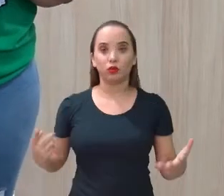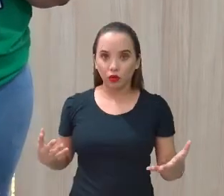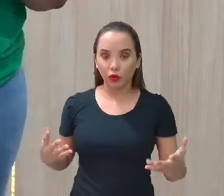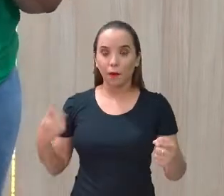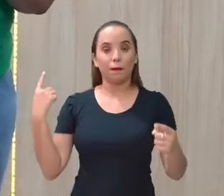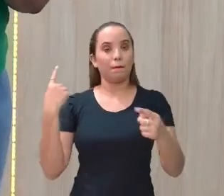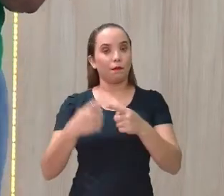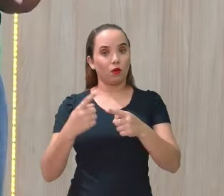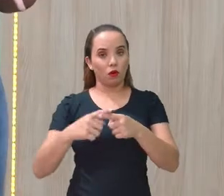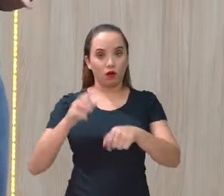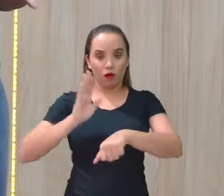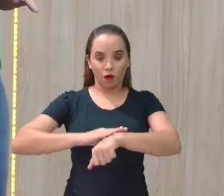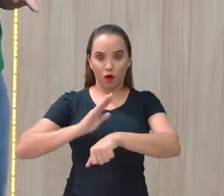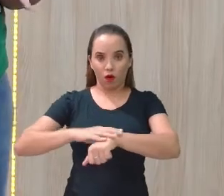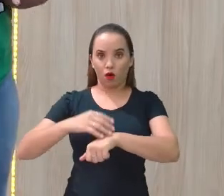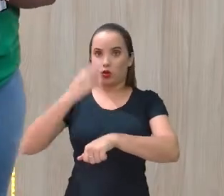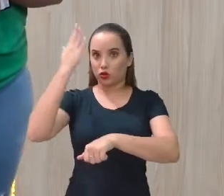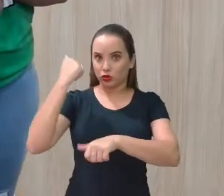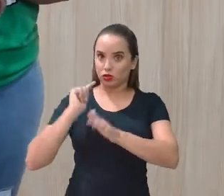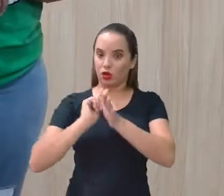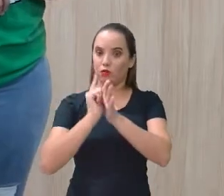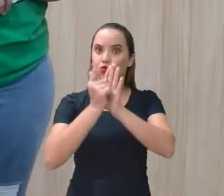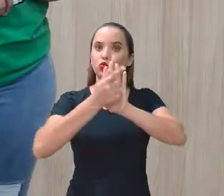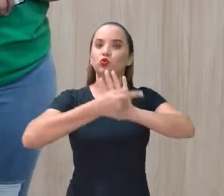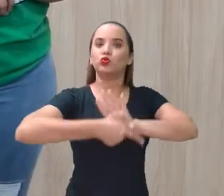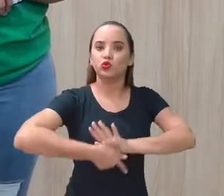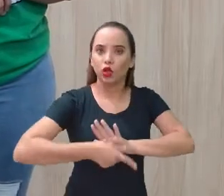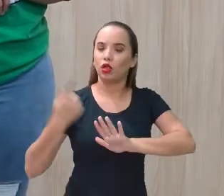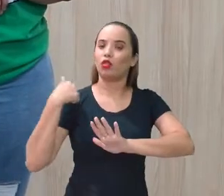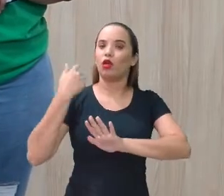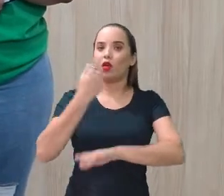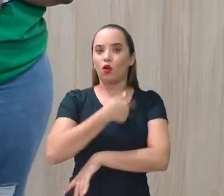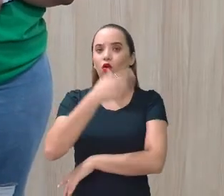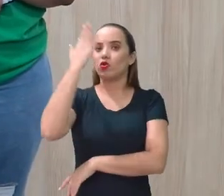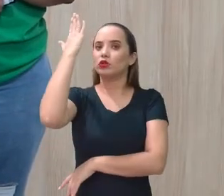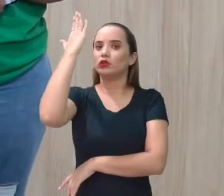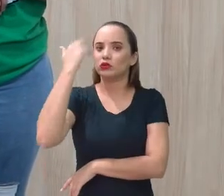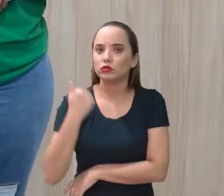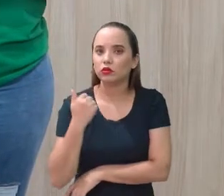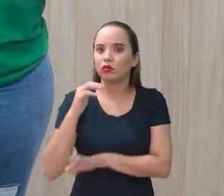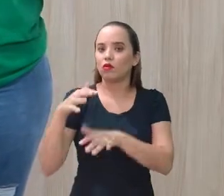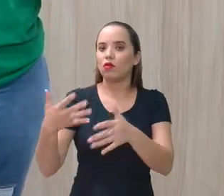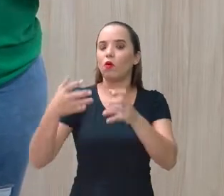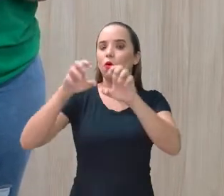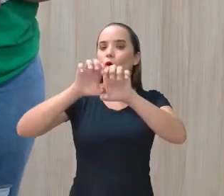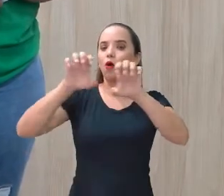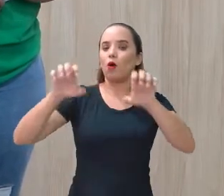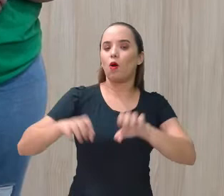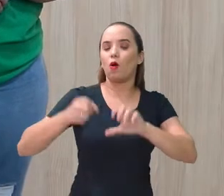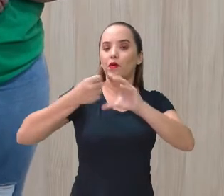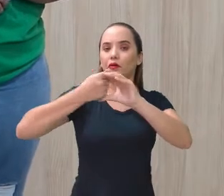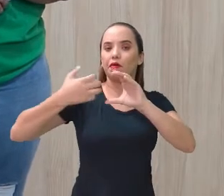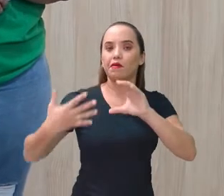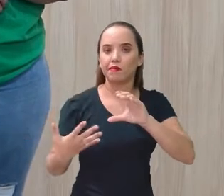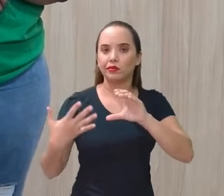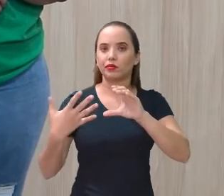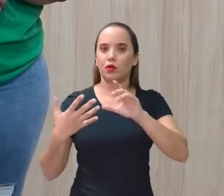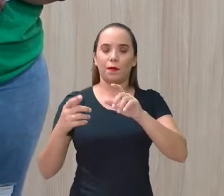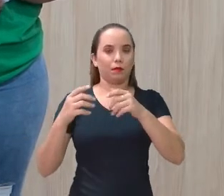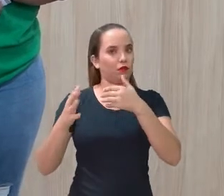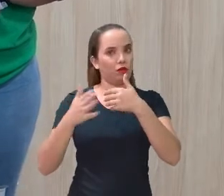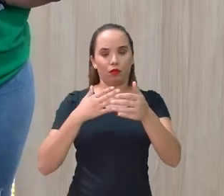gente sabe quais são as características desse gênero. Não adianta a gente escrever do nada para o nada,